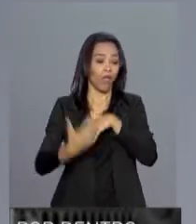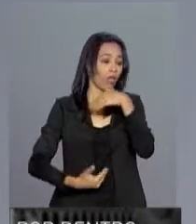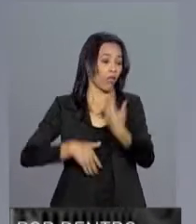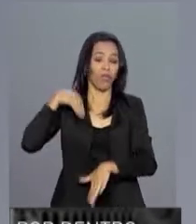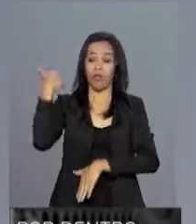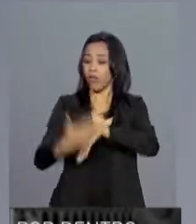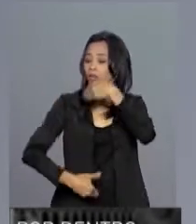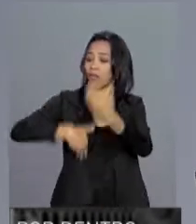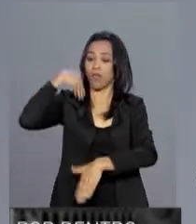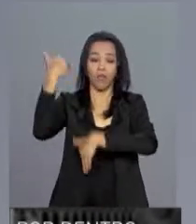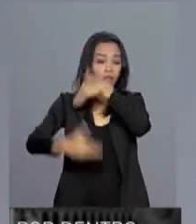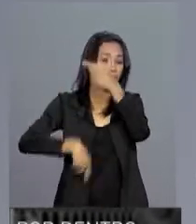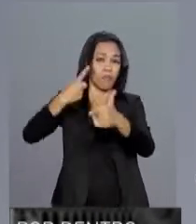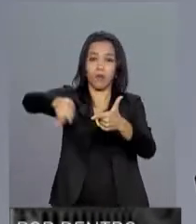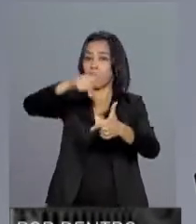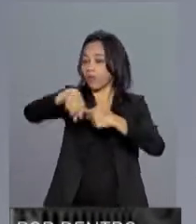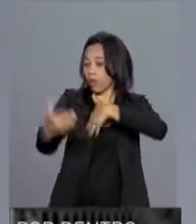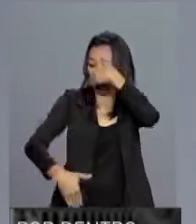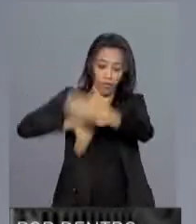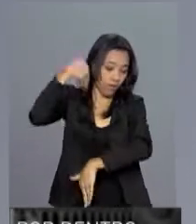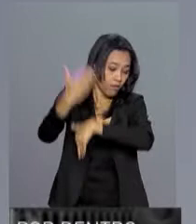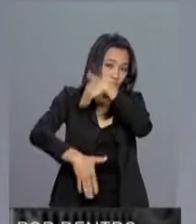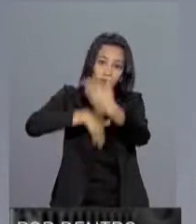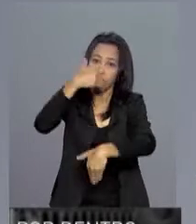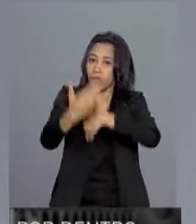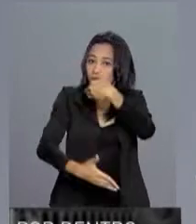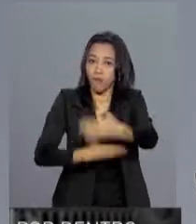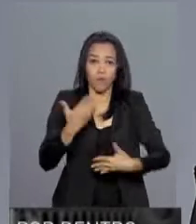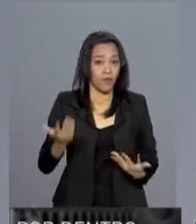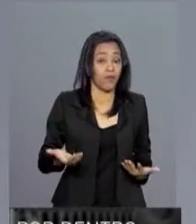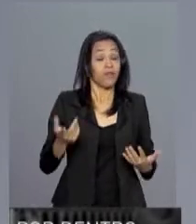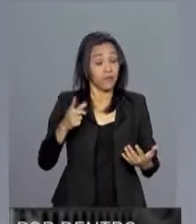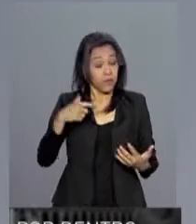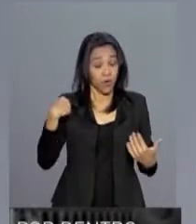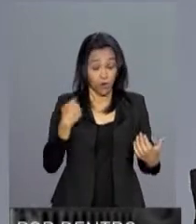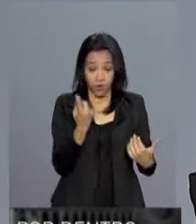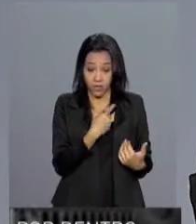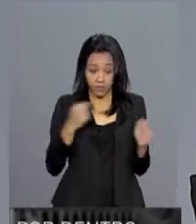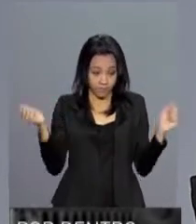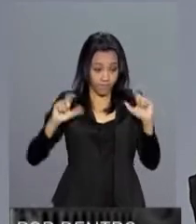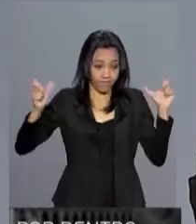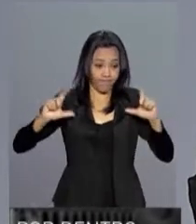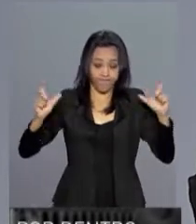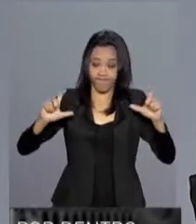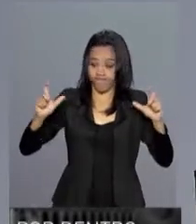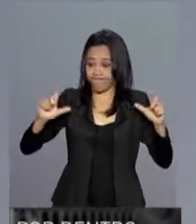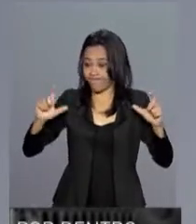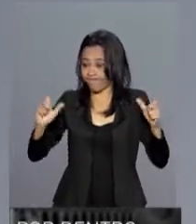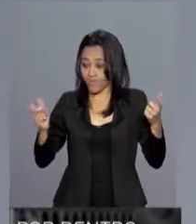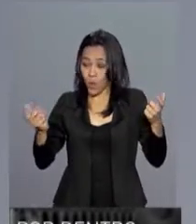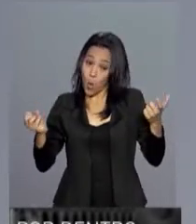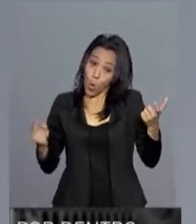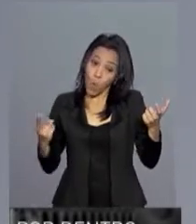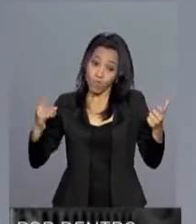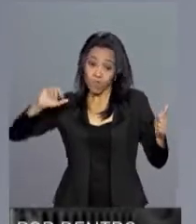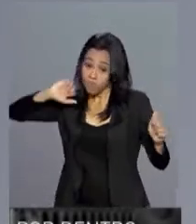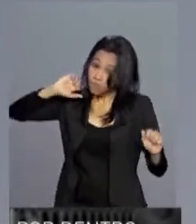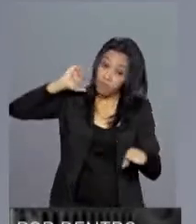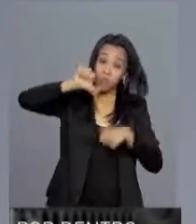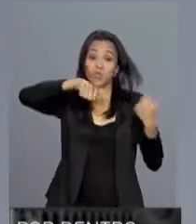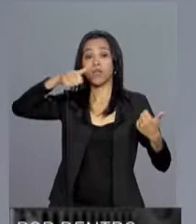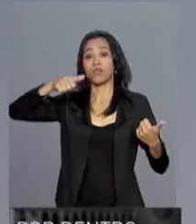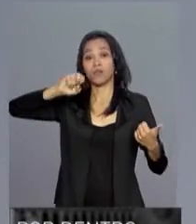problemas nós estávamos diante ali de um dilema ou uma transformação total ou simplesmente